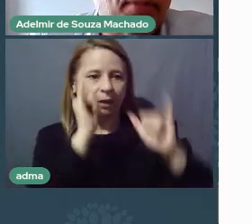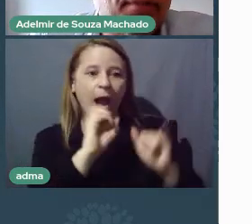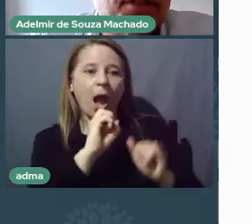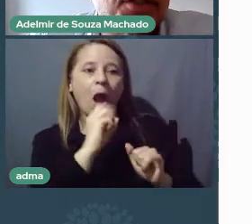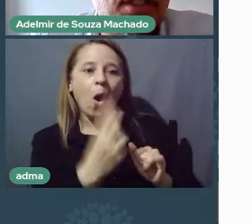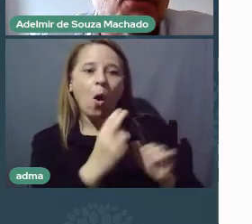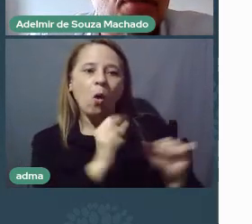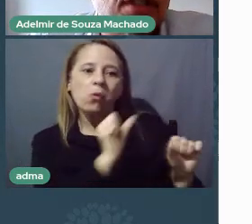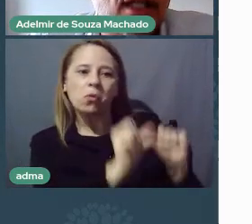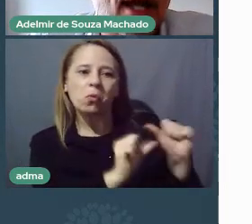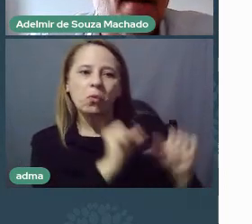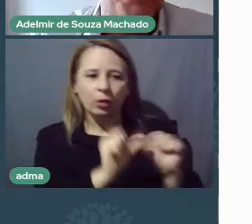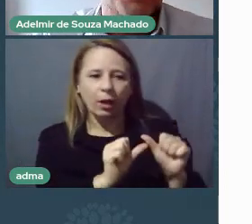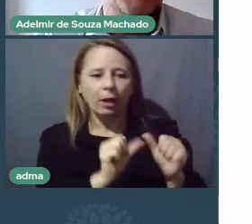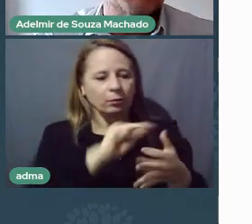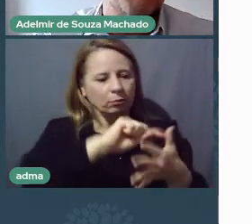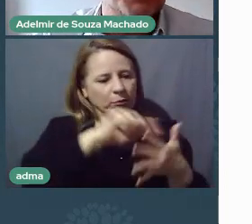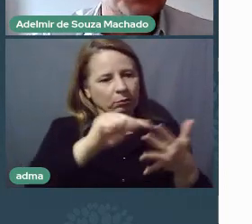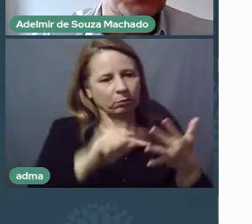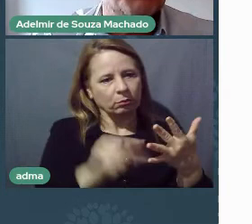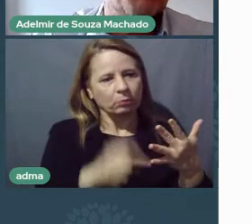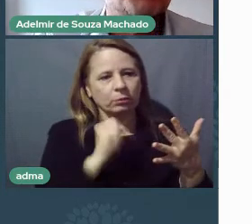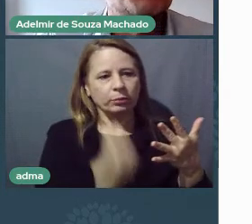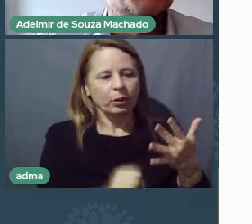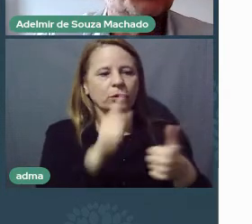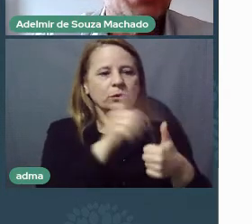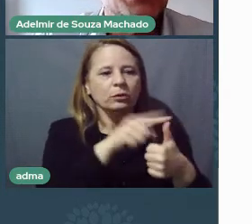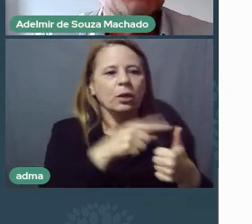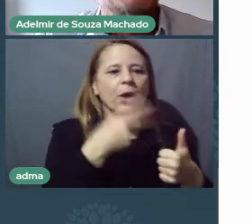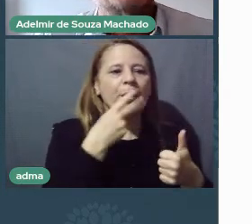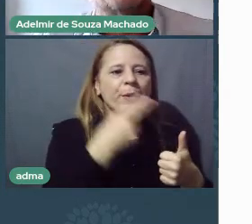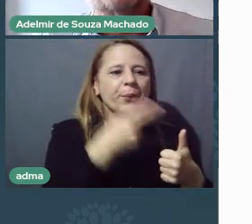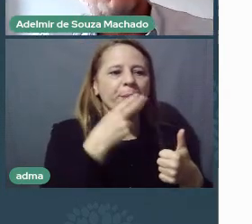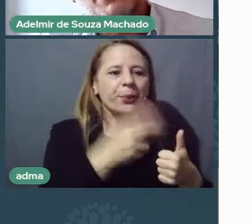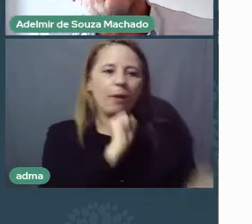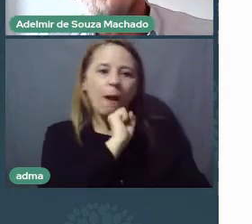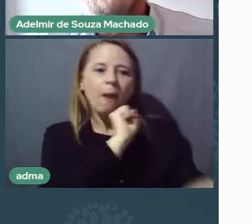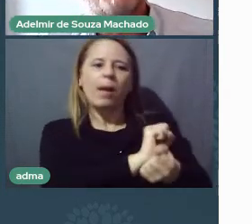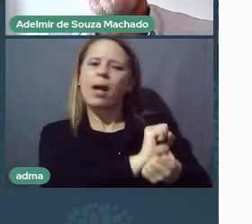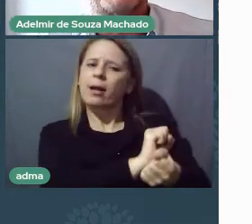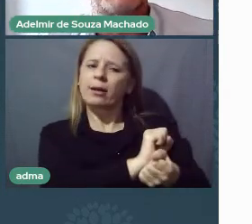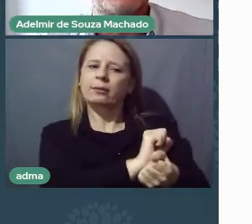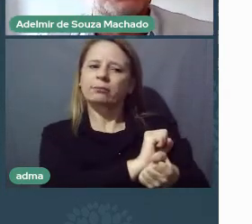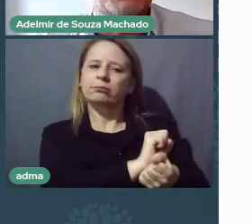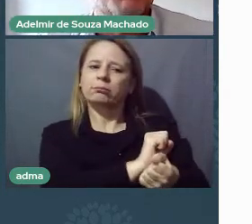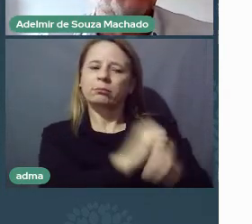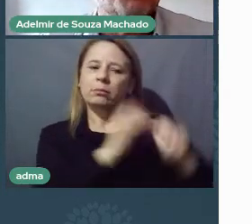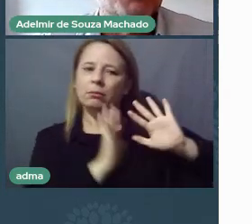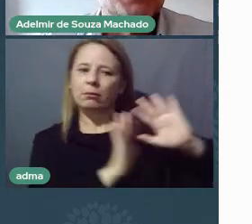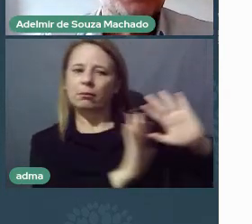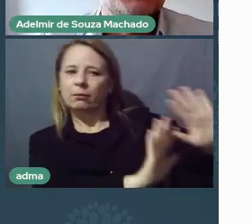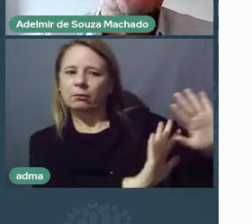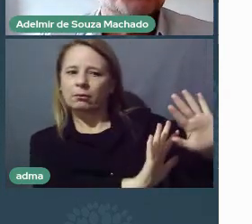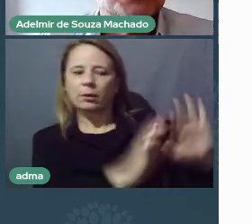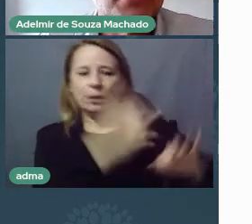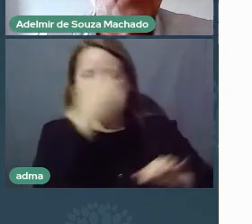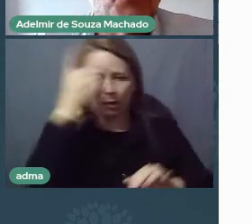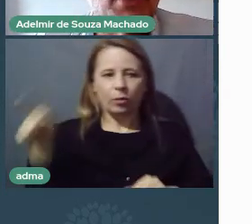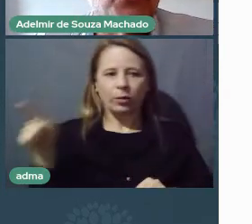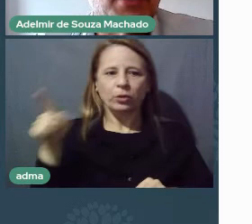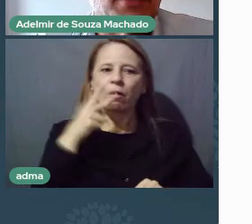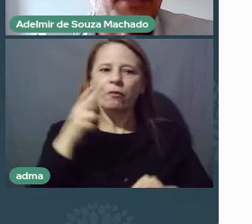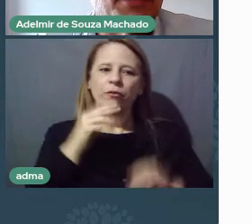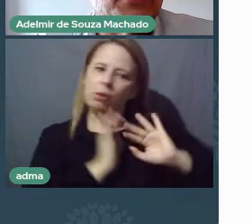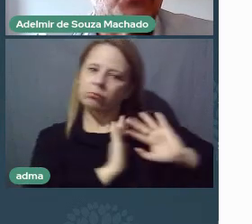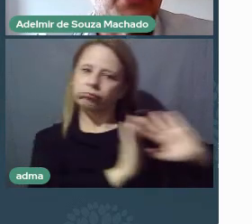modificar, propriamente dito, evitar, o tabagismo, posso deixar de fumar ou eu me afastar daquele que fuma,